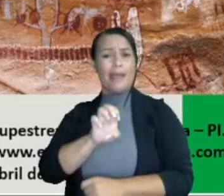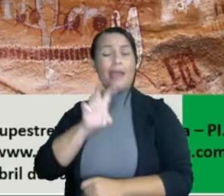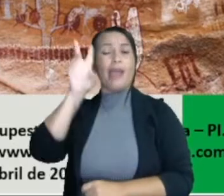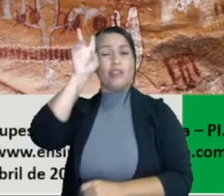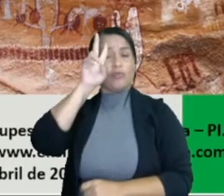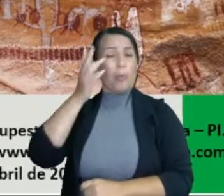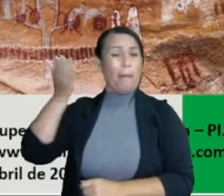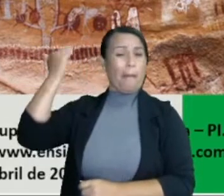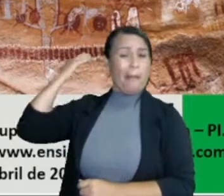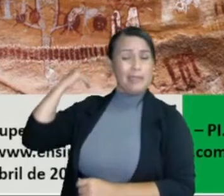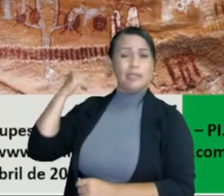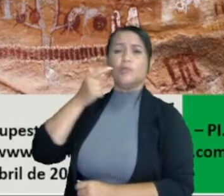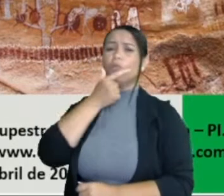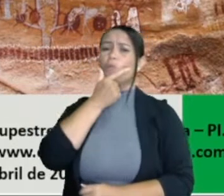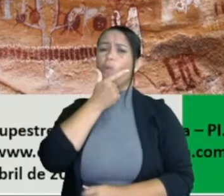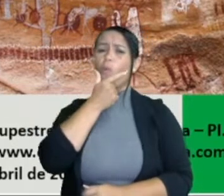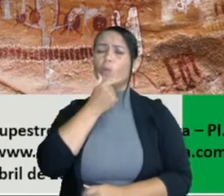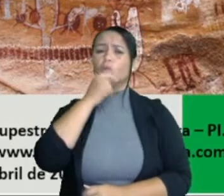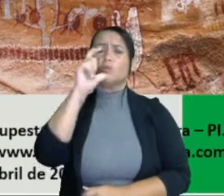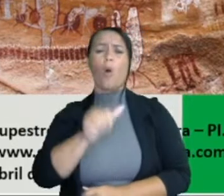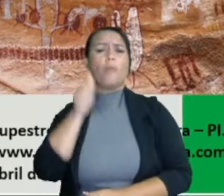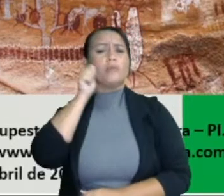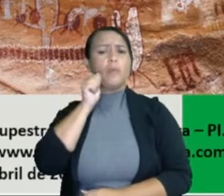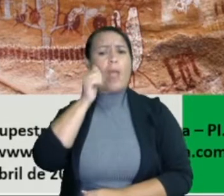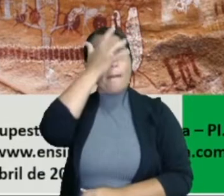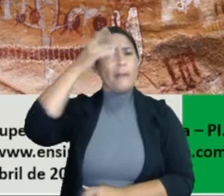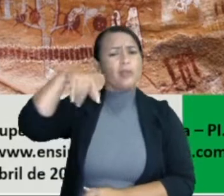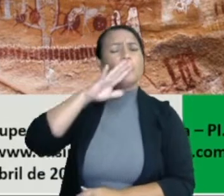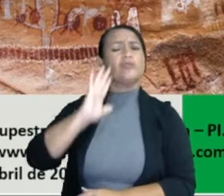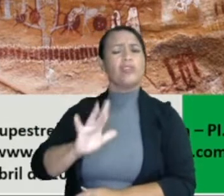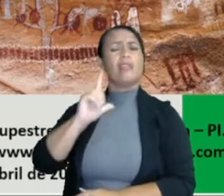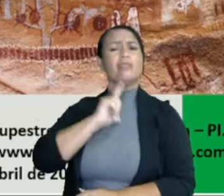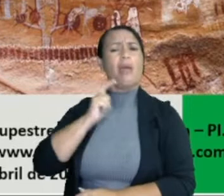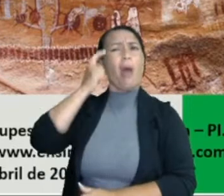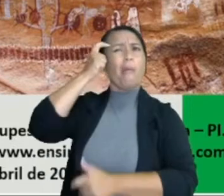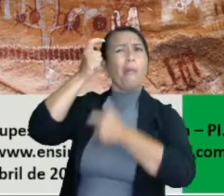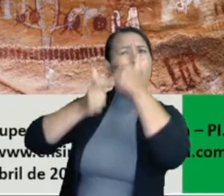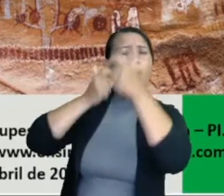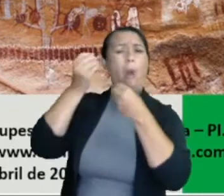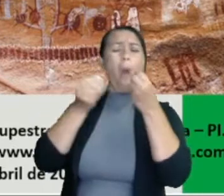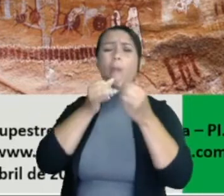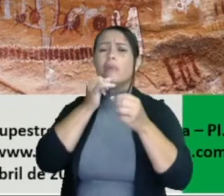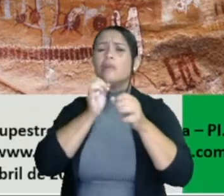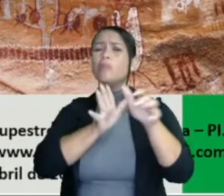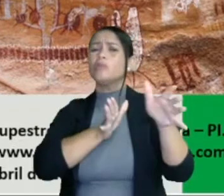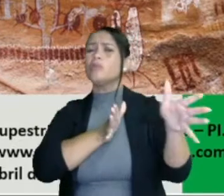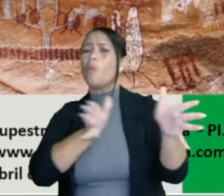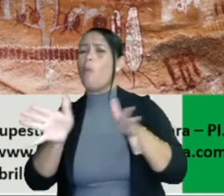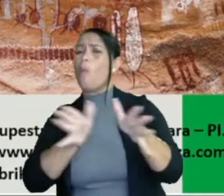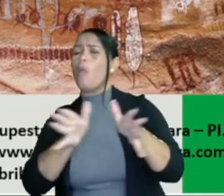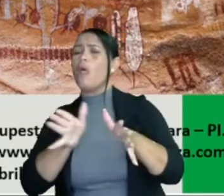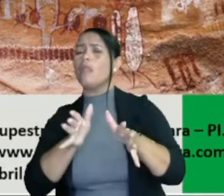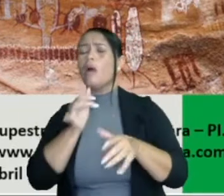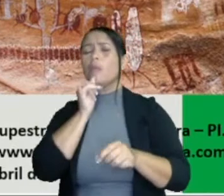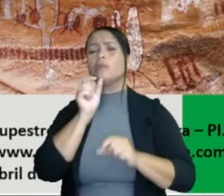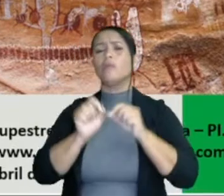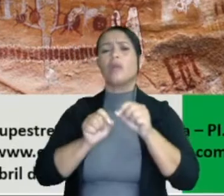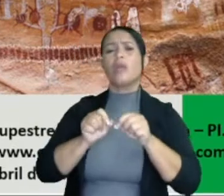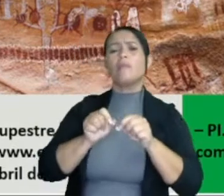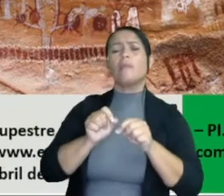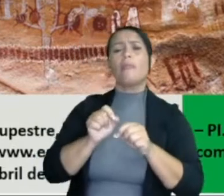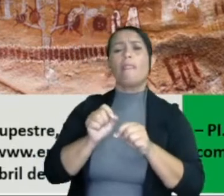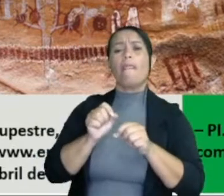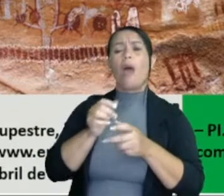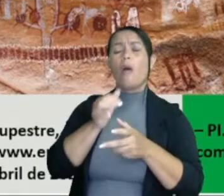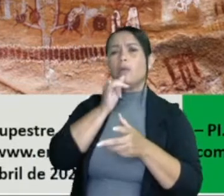tinha preocupações em relação a essa questão de se posicionar e de se orientar no espaço. Tá? E aí, logicamente, a gente sabe